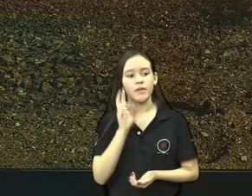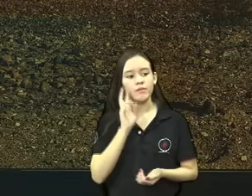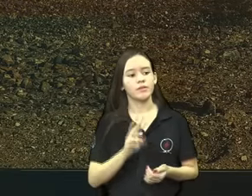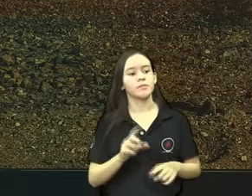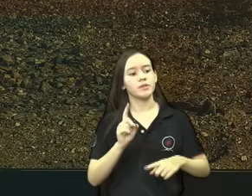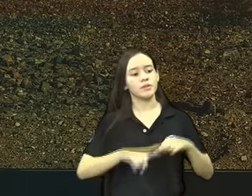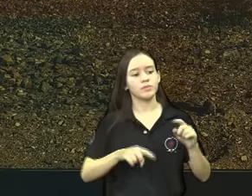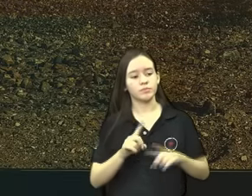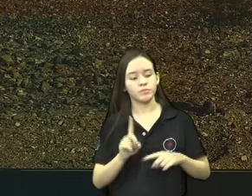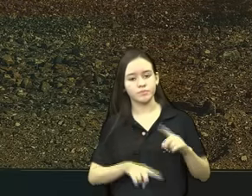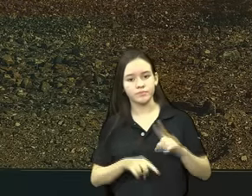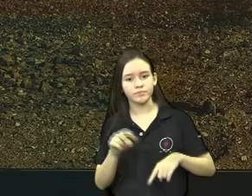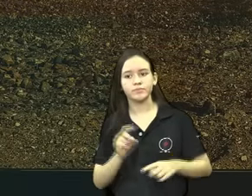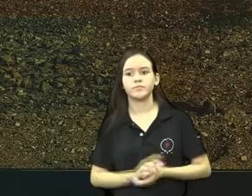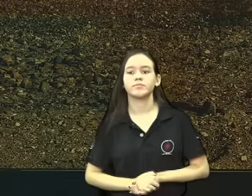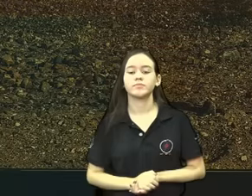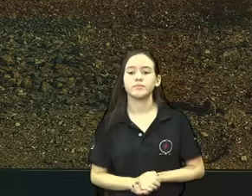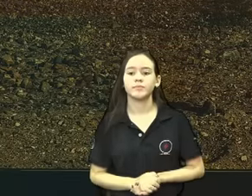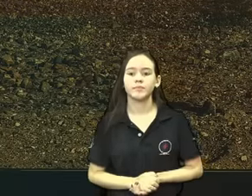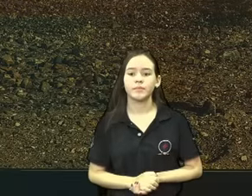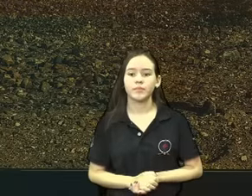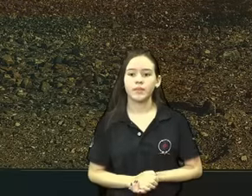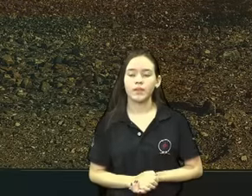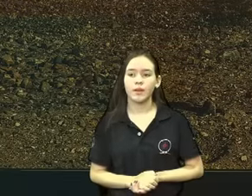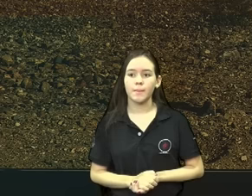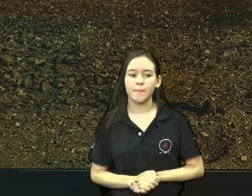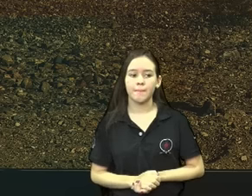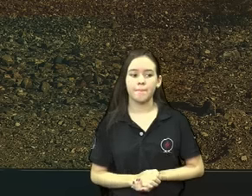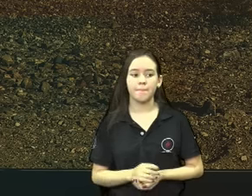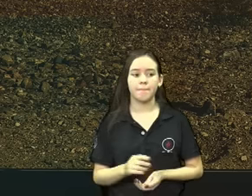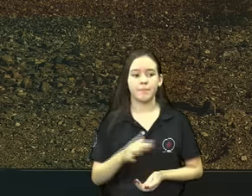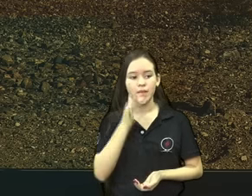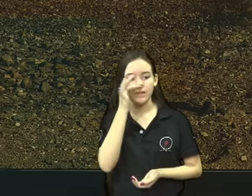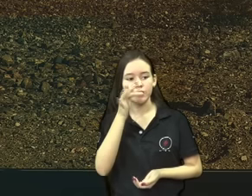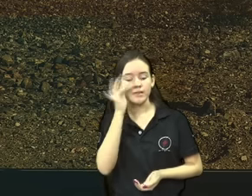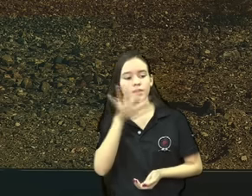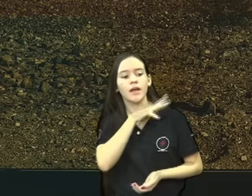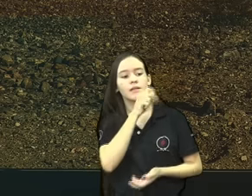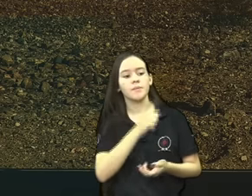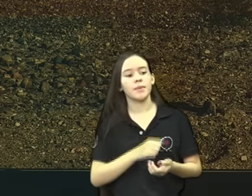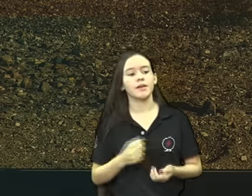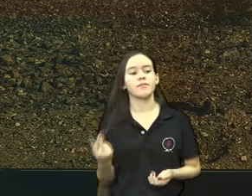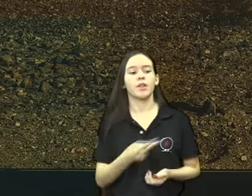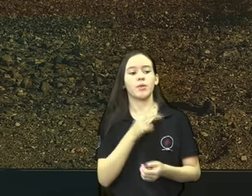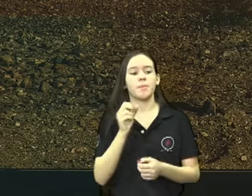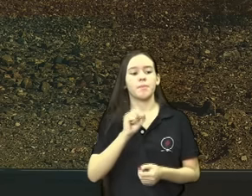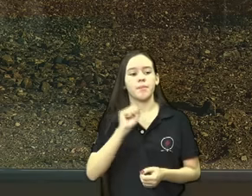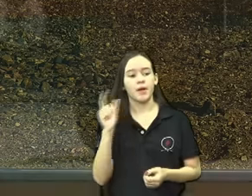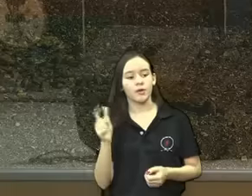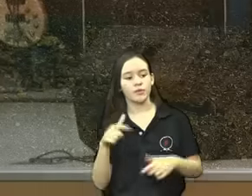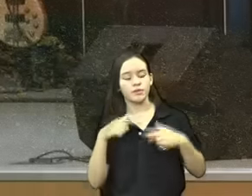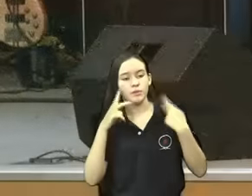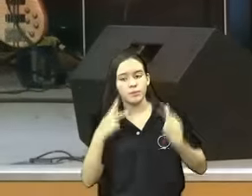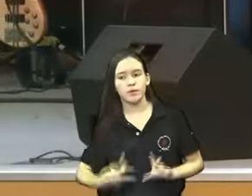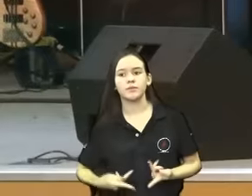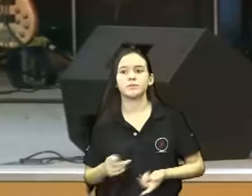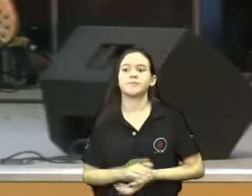mundo as plantas e animais valem mais do que ser humano escute